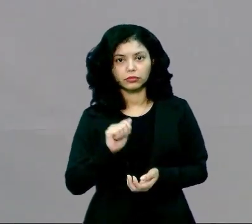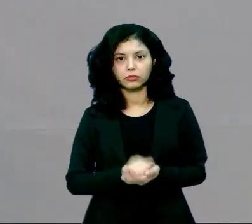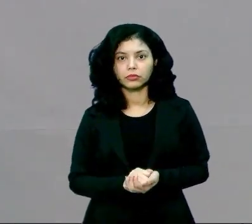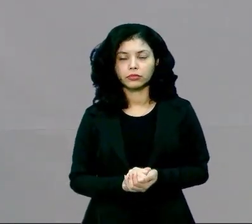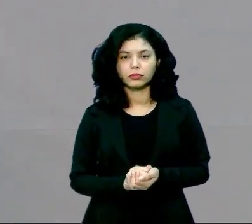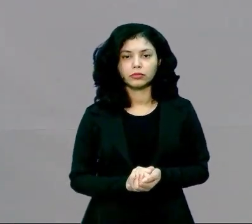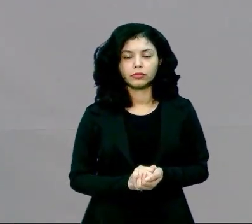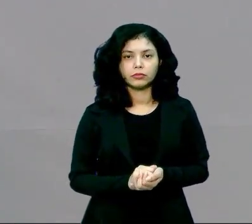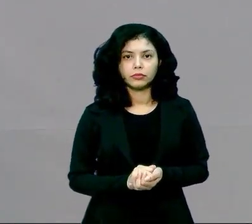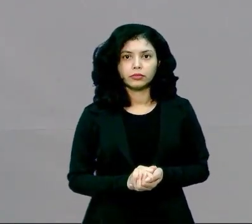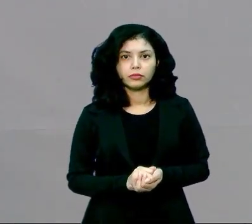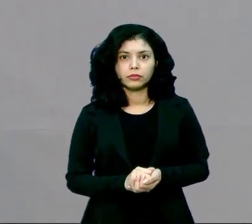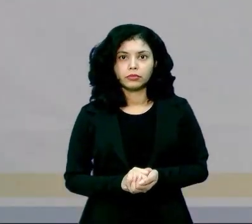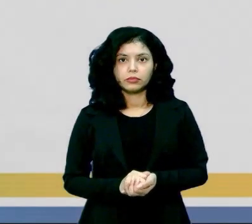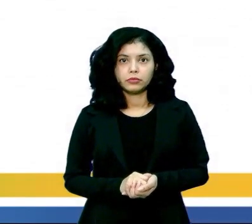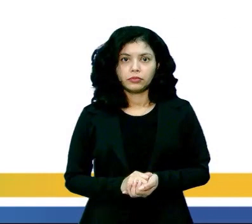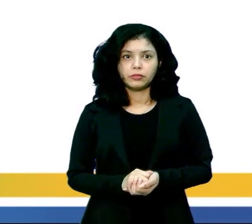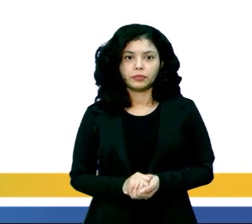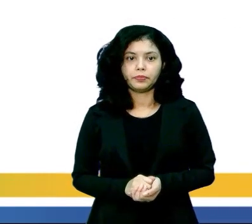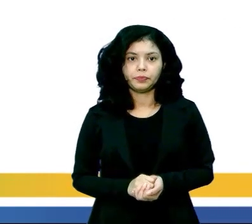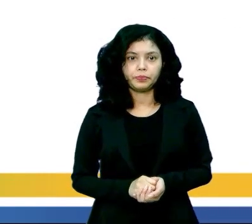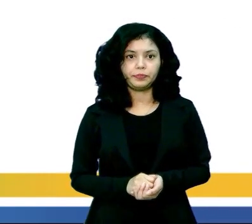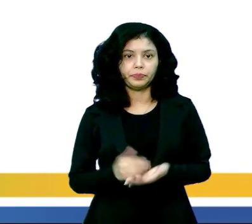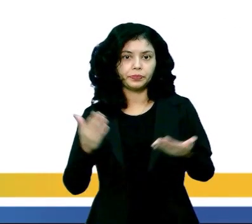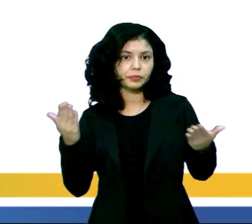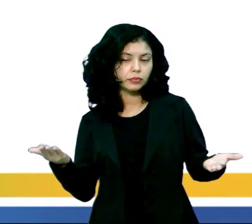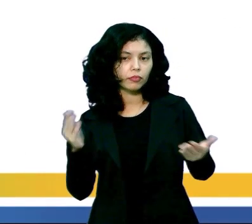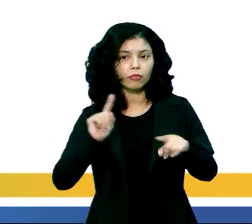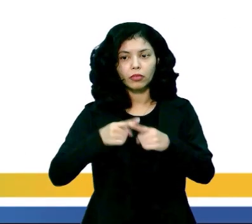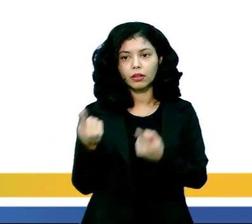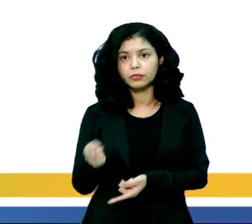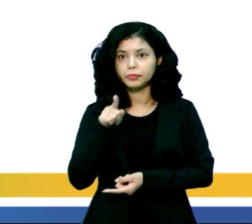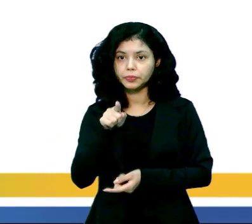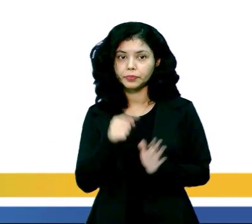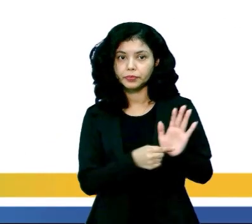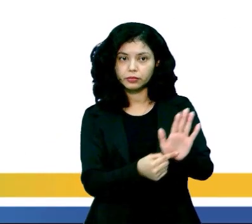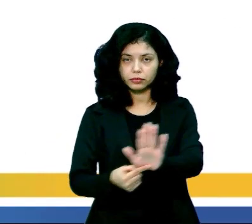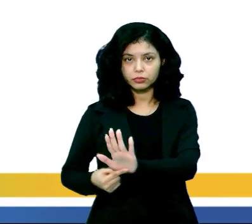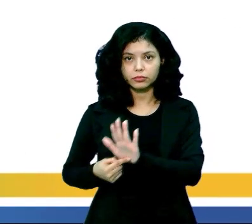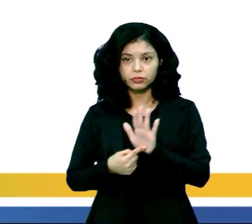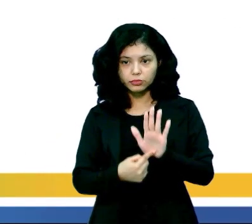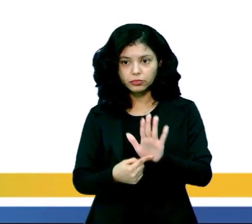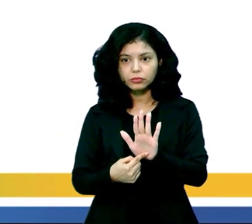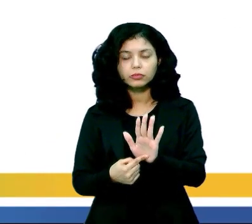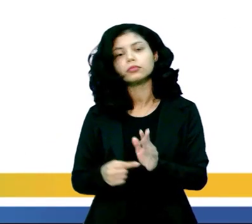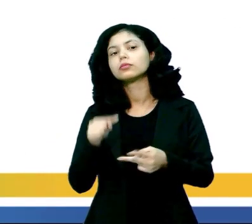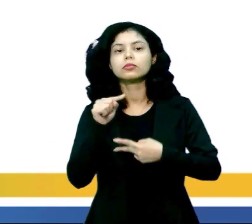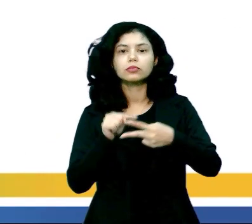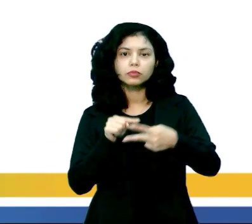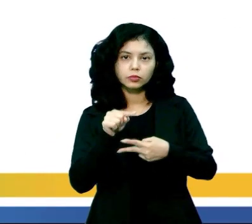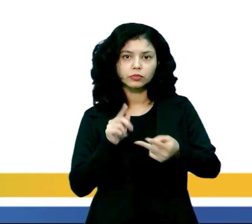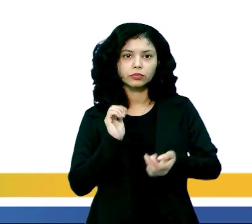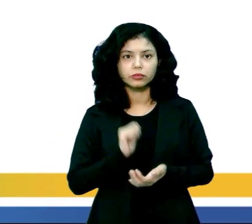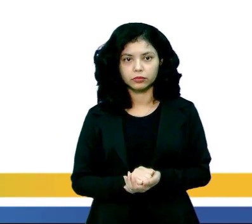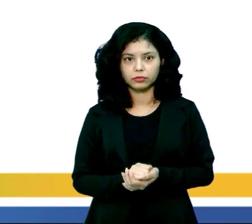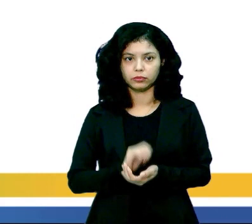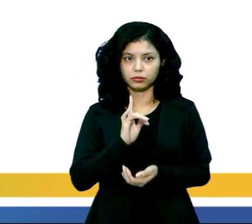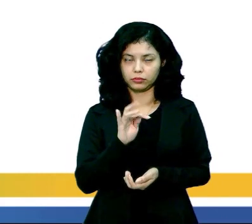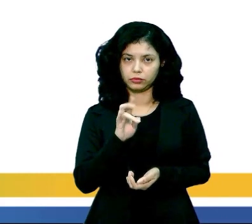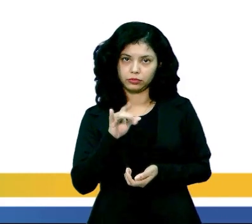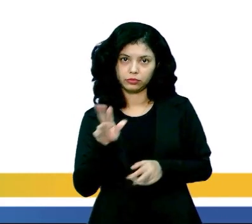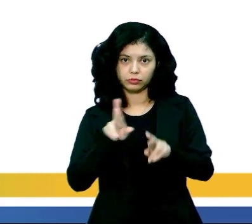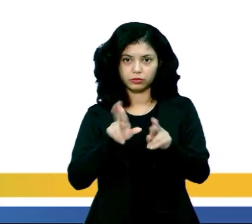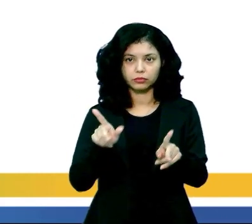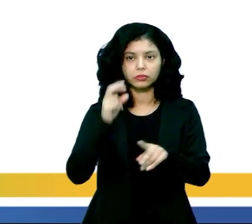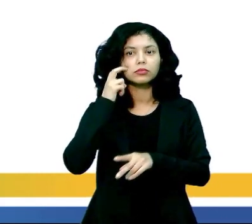era o Oriente, tá? Mas aí ele apresenta, né, dois tipos de ideologia